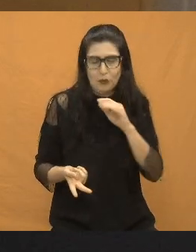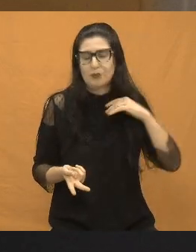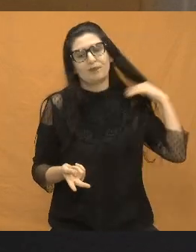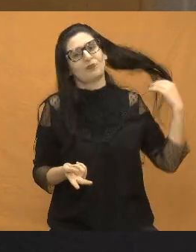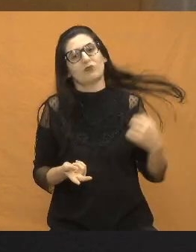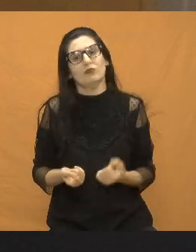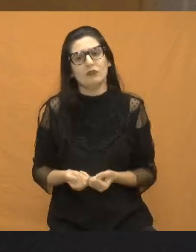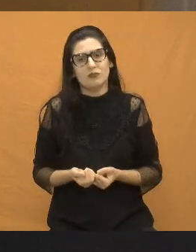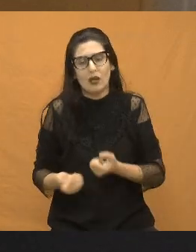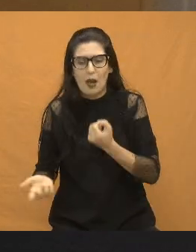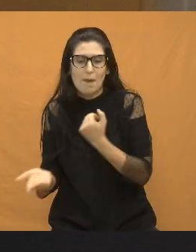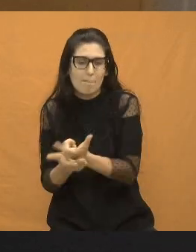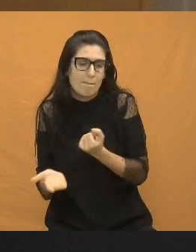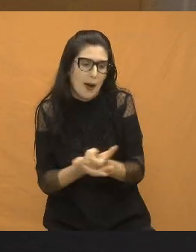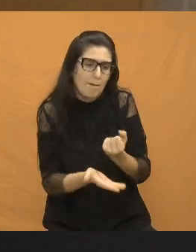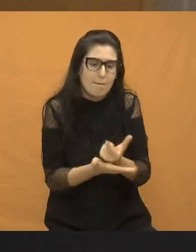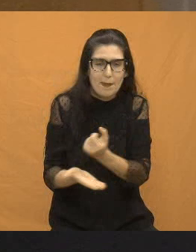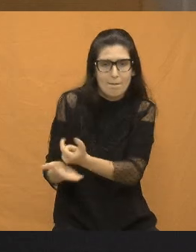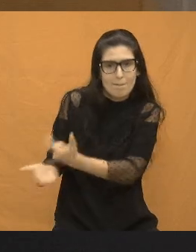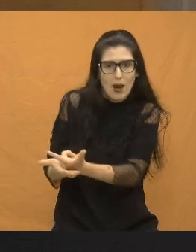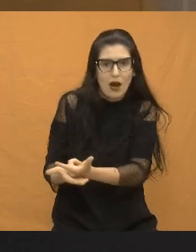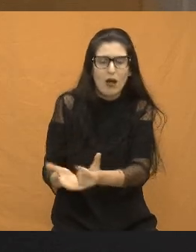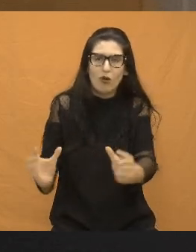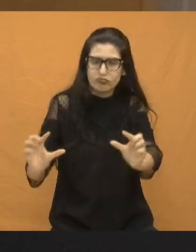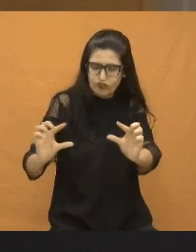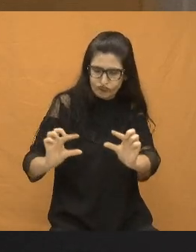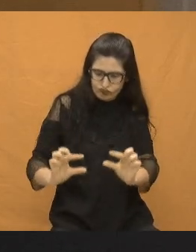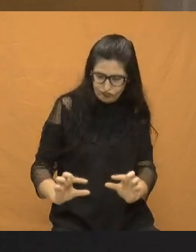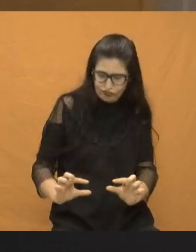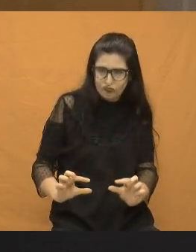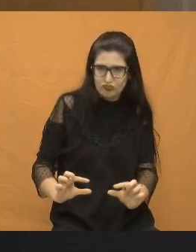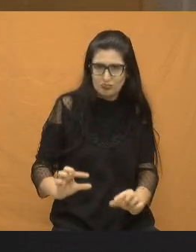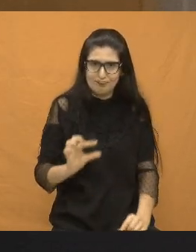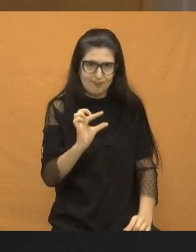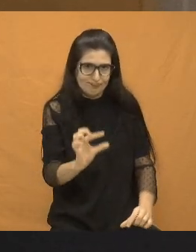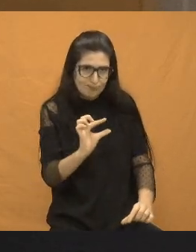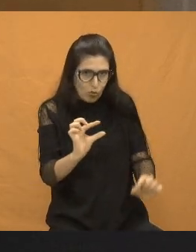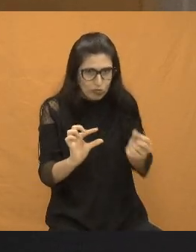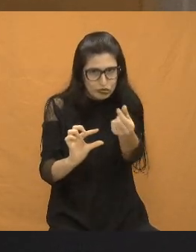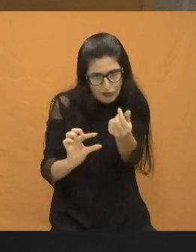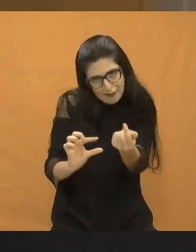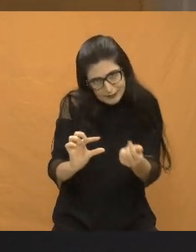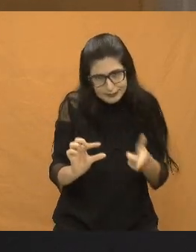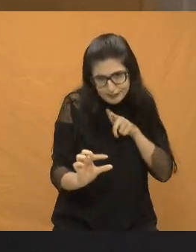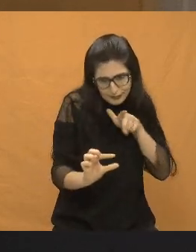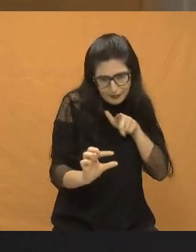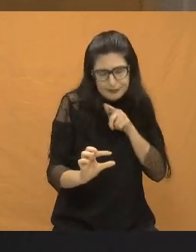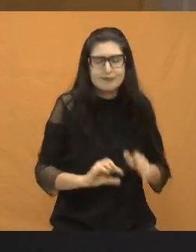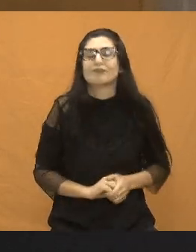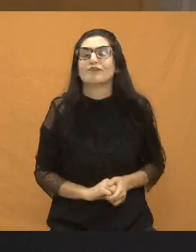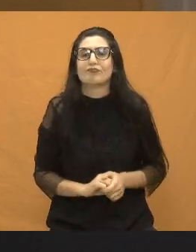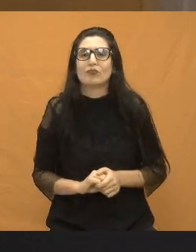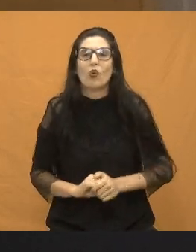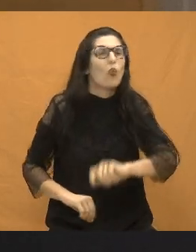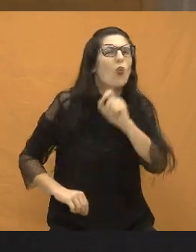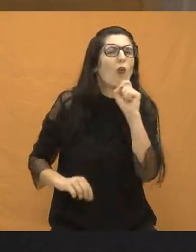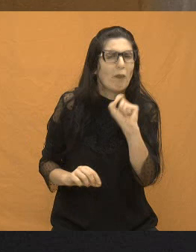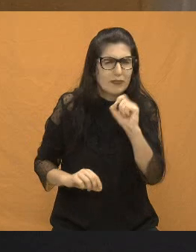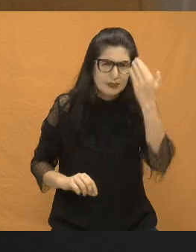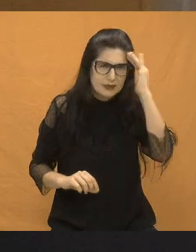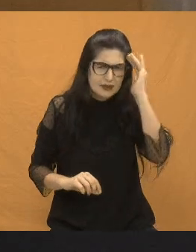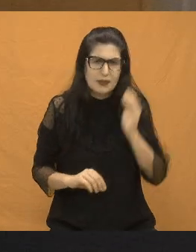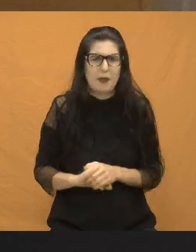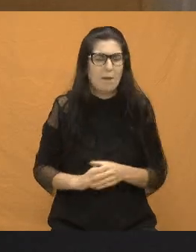essas despesas. Com isso, ele tem o seu resultado primário. O que não entra nesse resultado primário? São os pagamentos